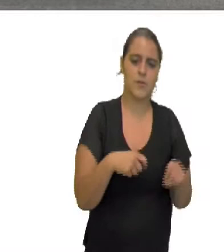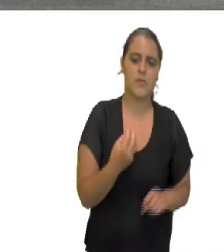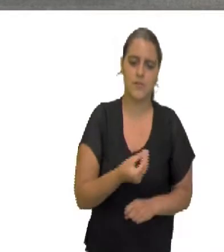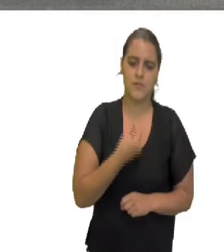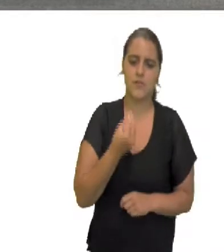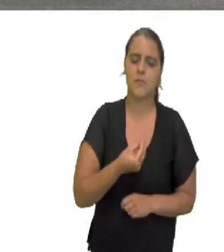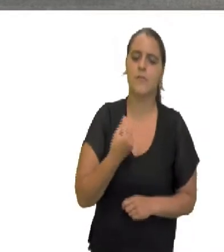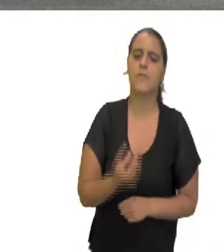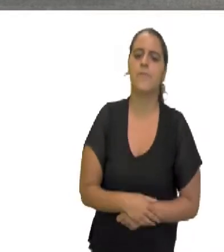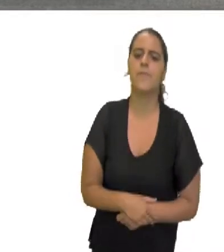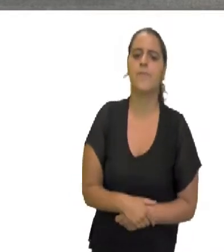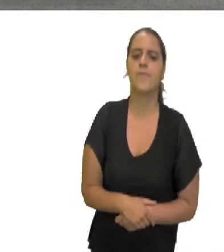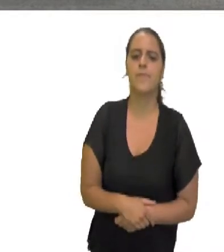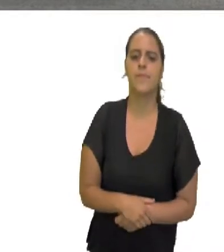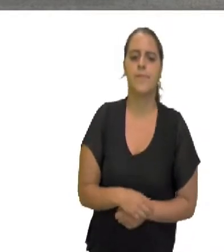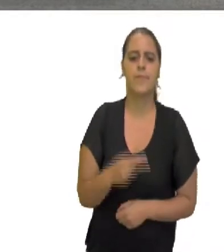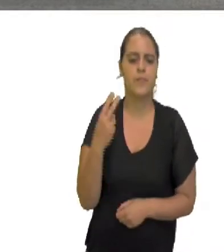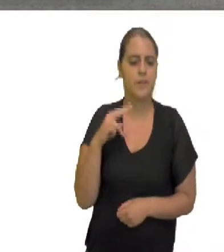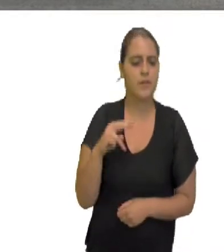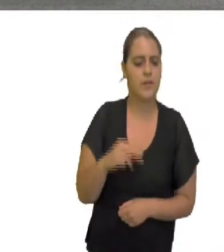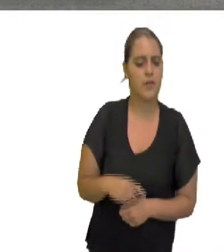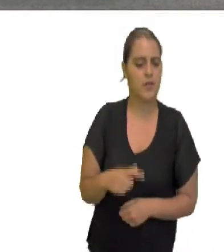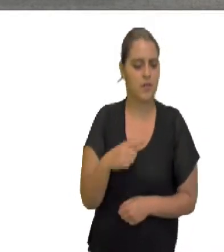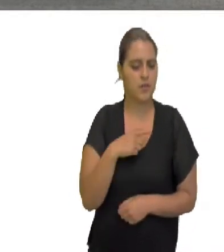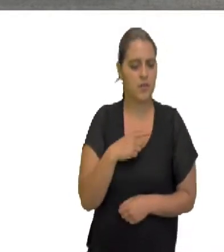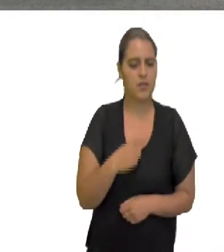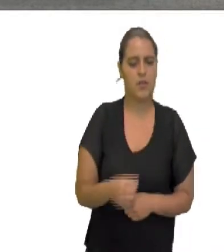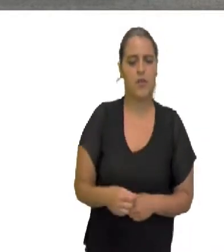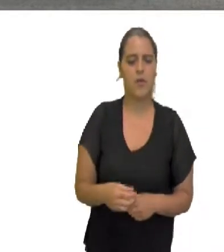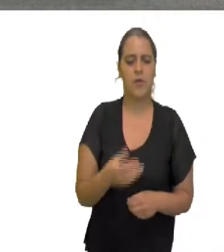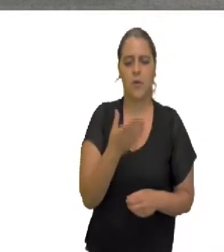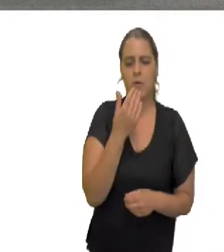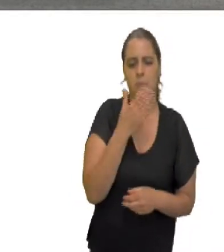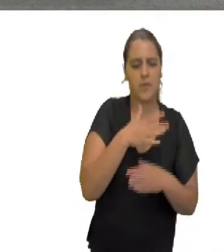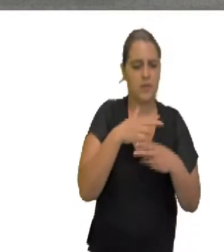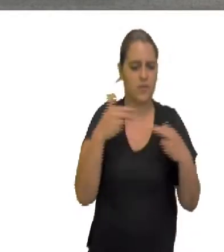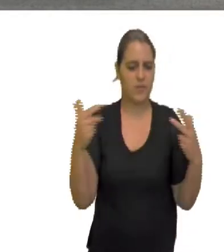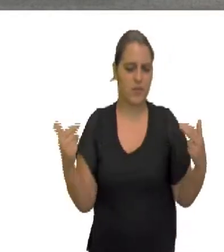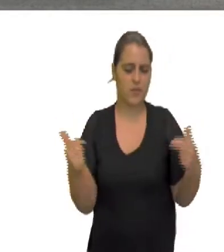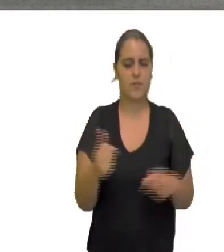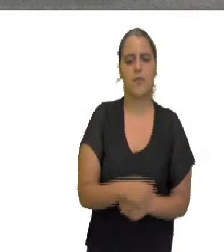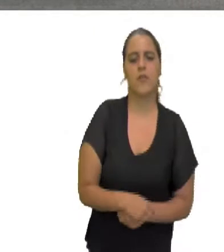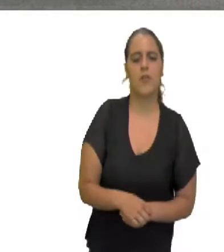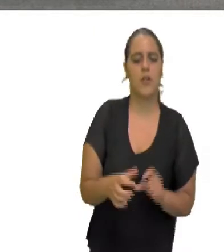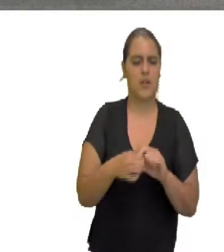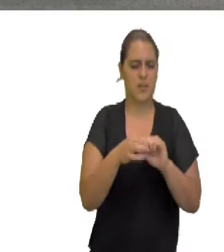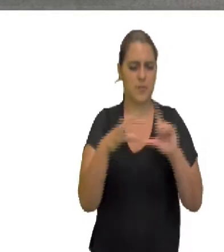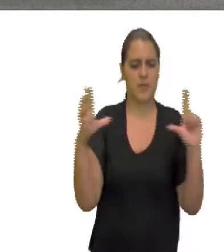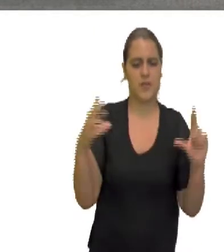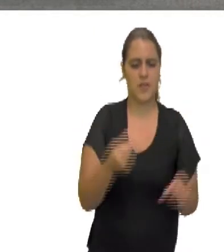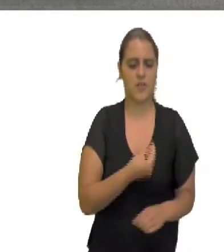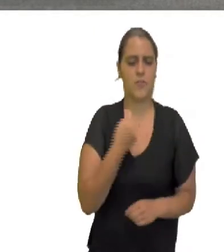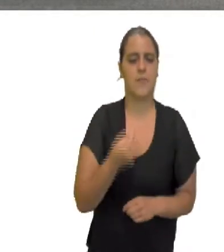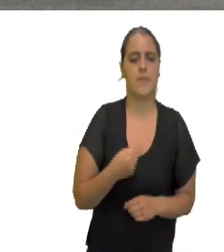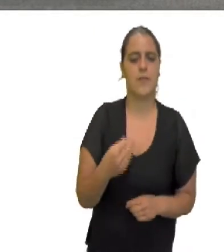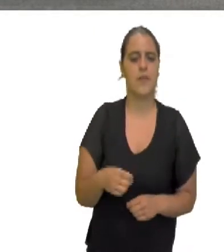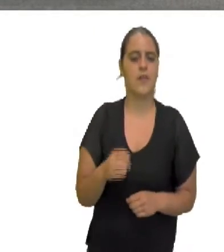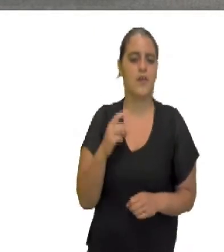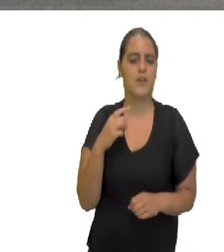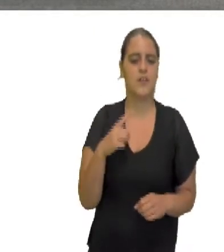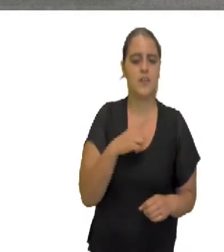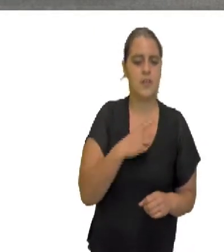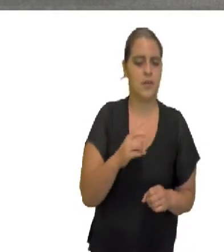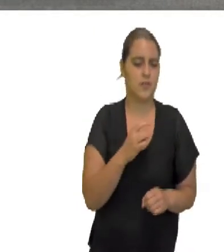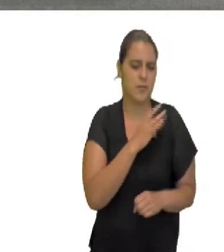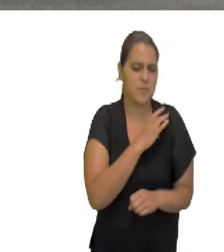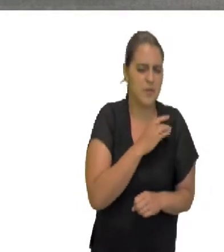viver no campo. Lá ele tinha fartura de comida, liberdade sem ter que topar toda hora